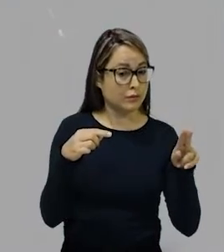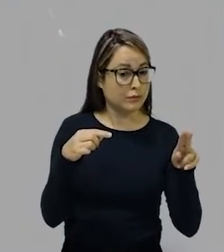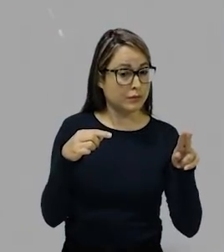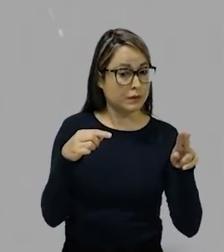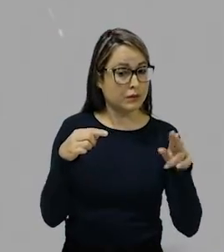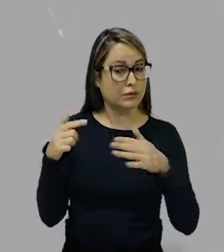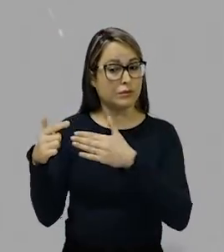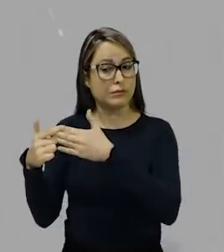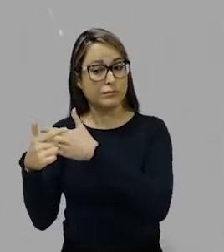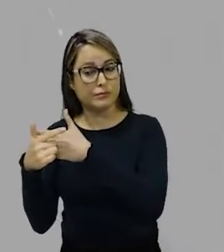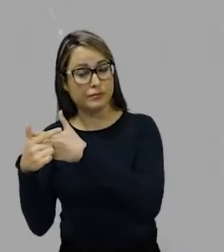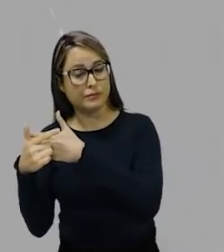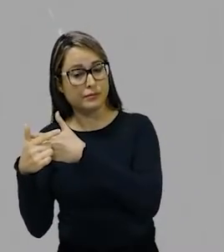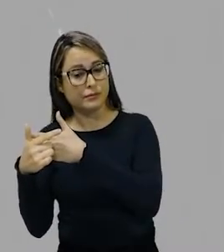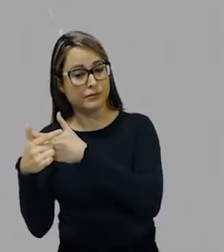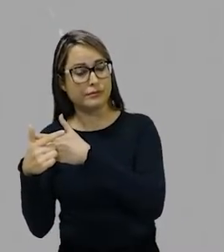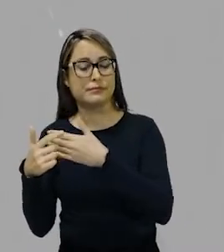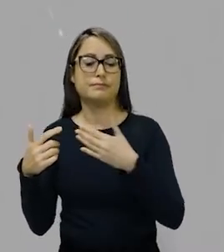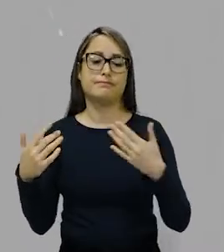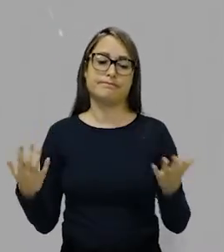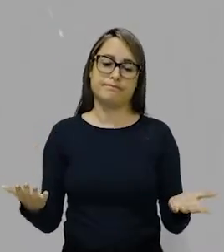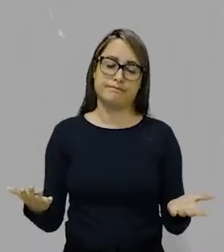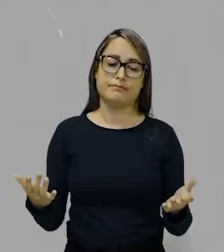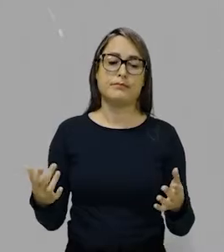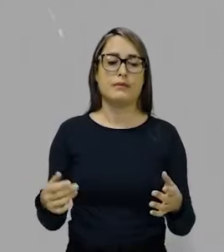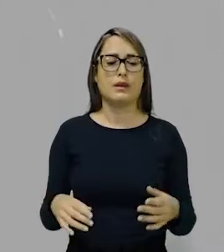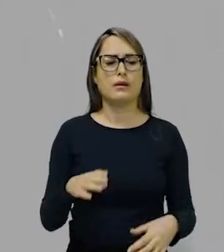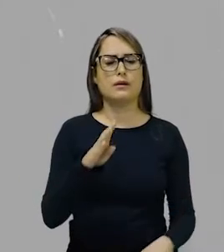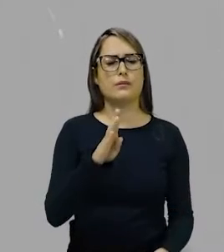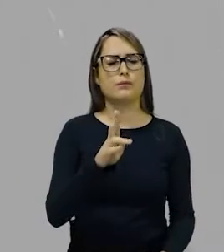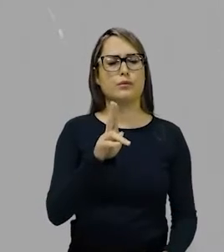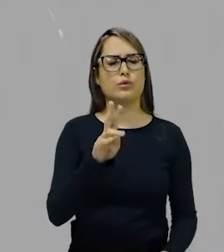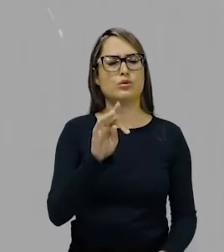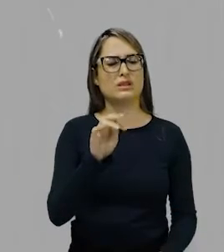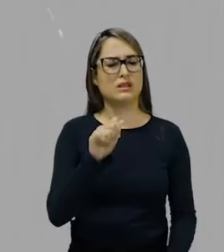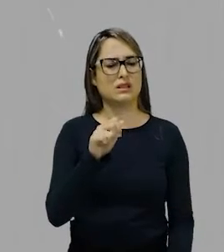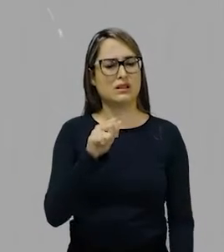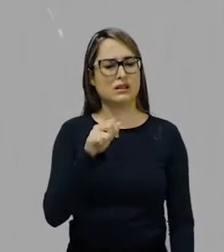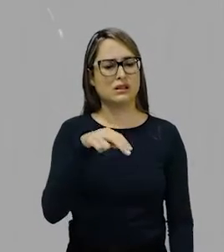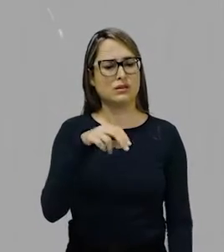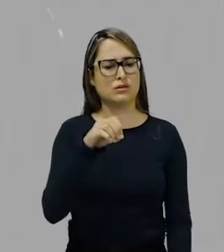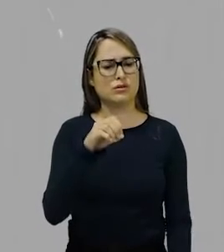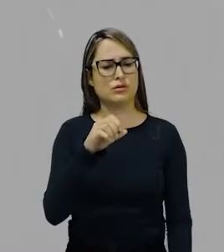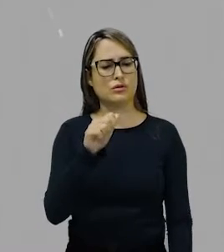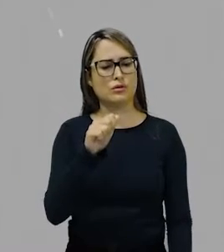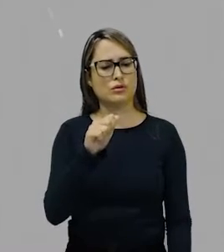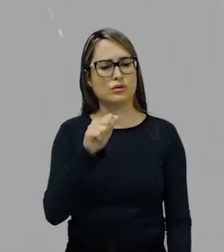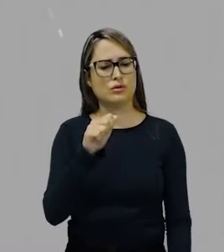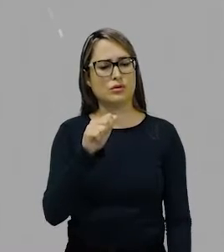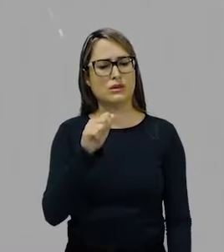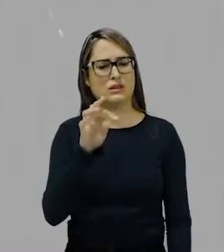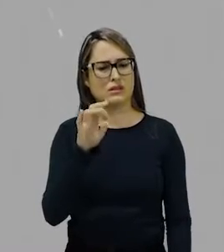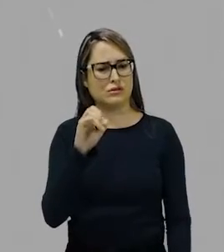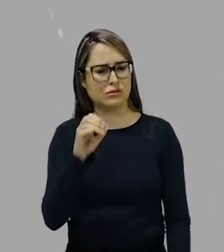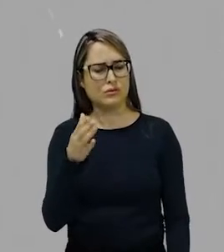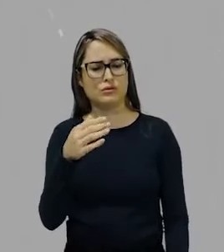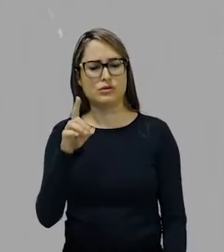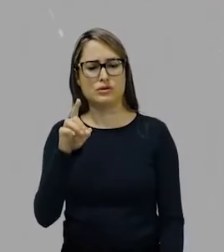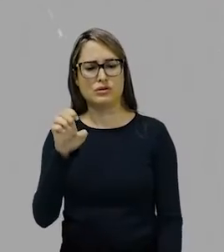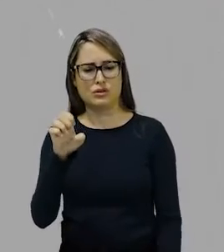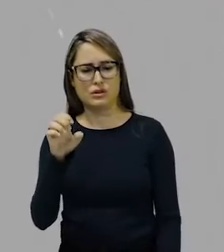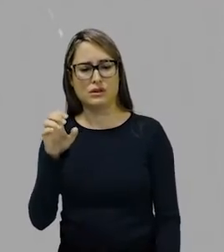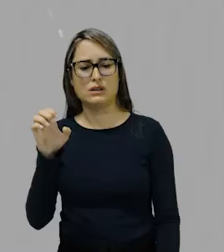funções. Então, turma, butanoato de etila, ele é um éster. Tudo